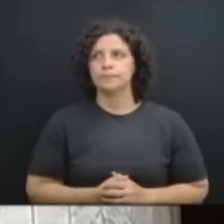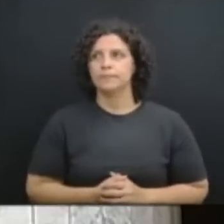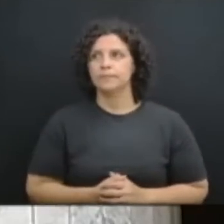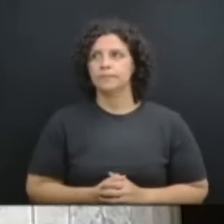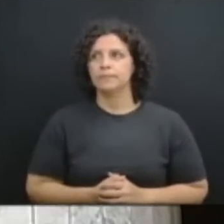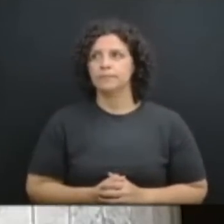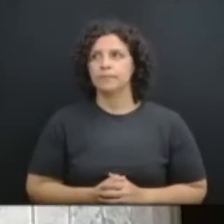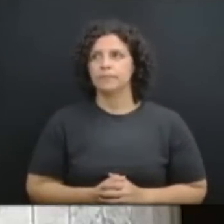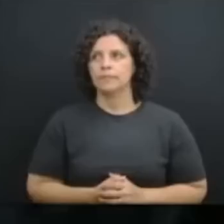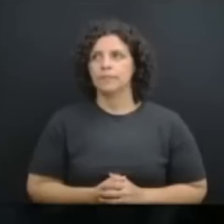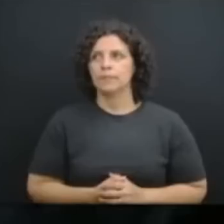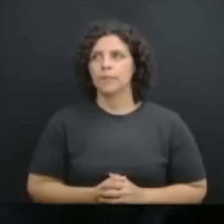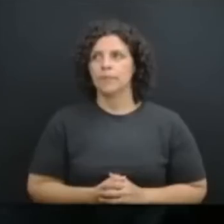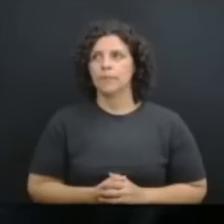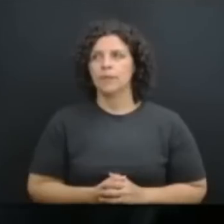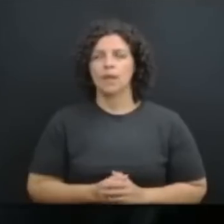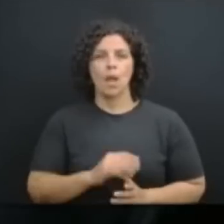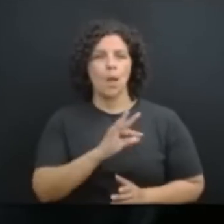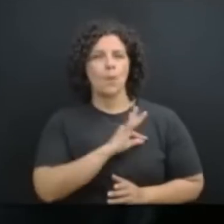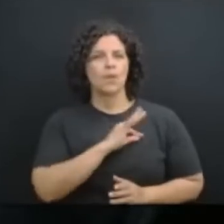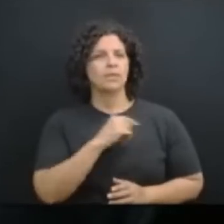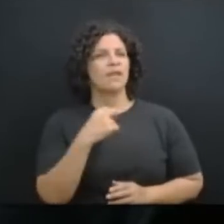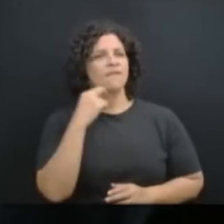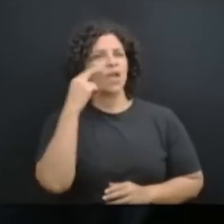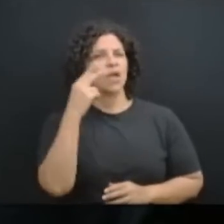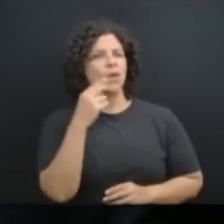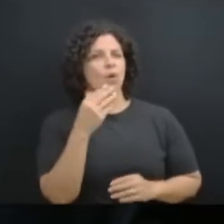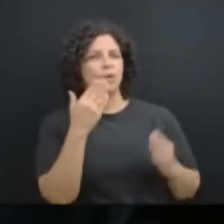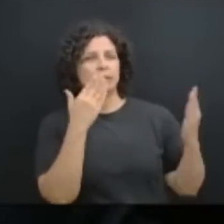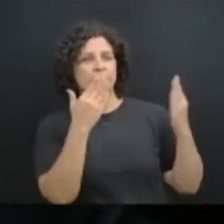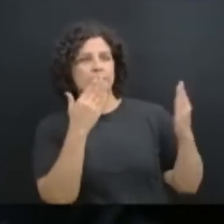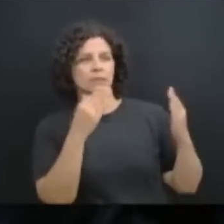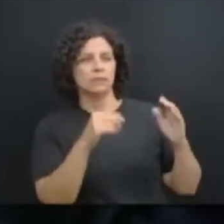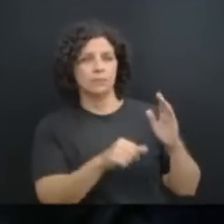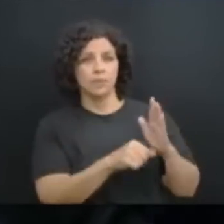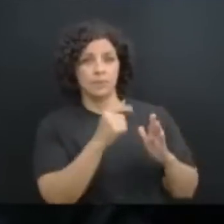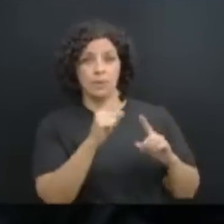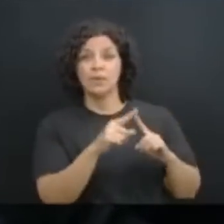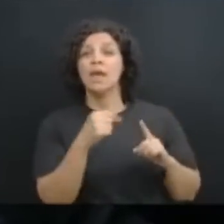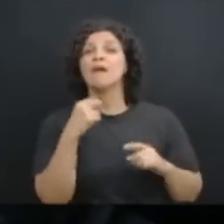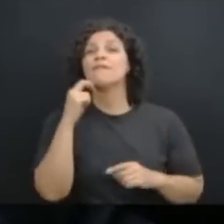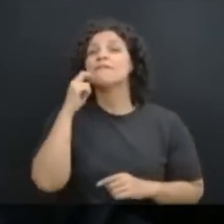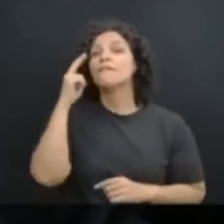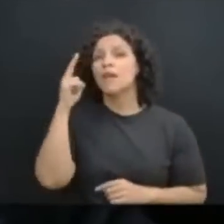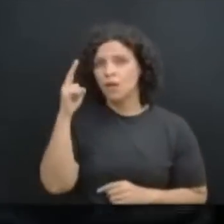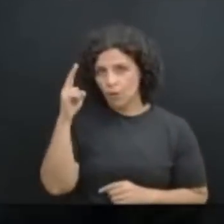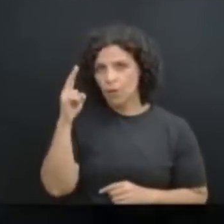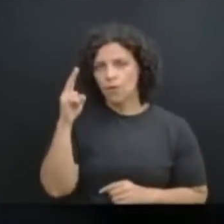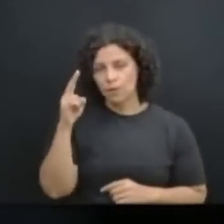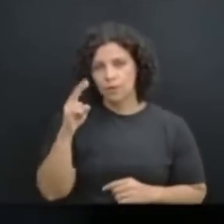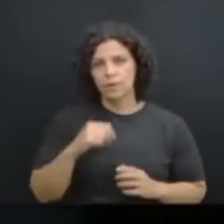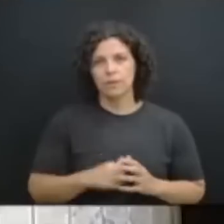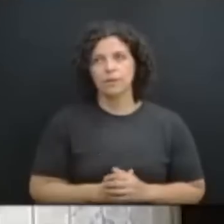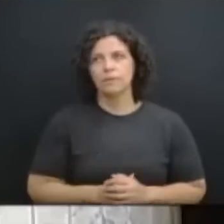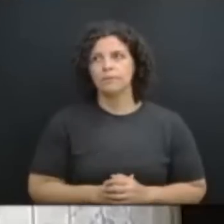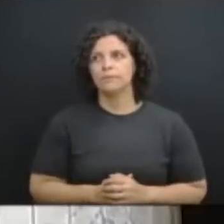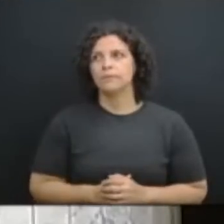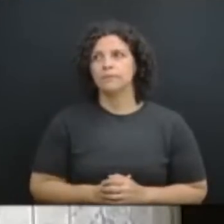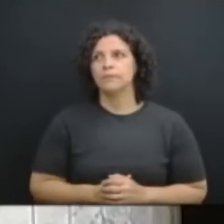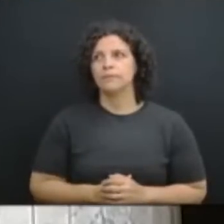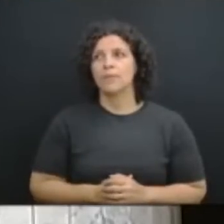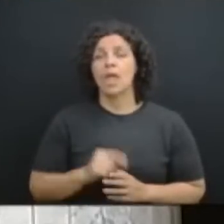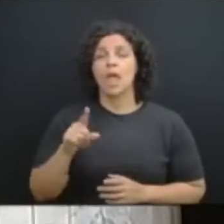ele tem vergonha num primeiro momento, porque a vergonha é o que